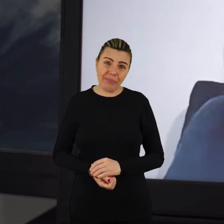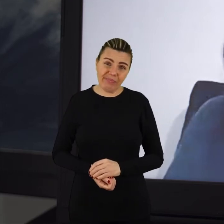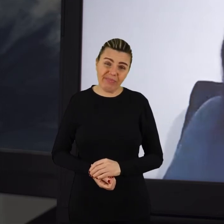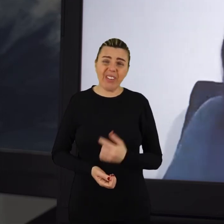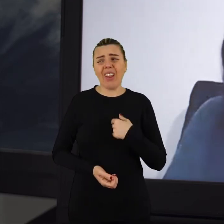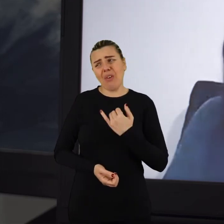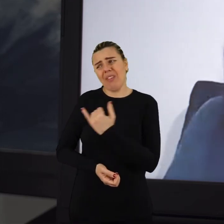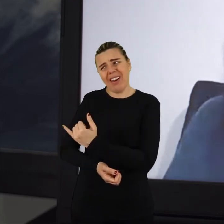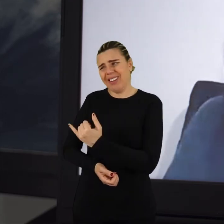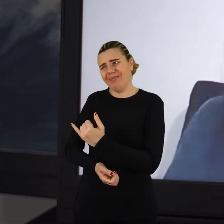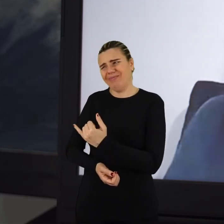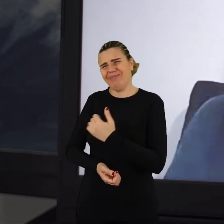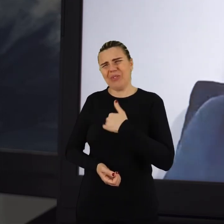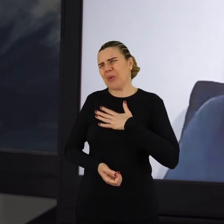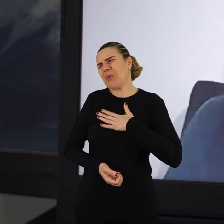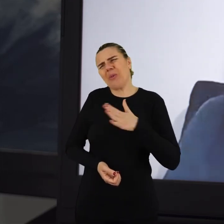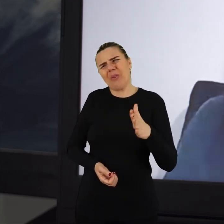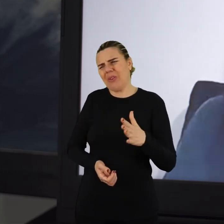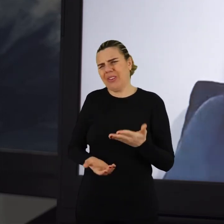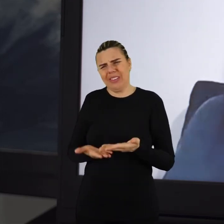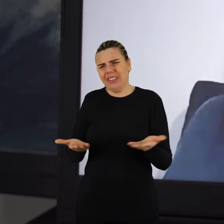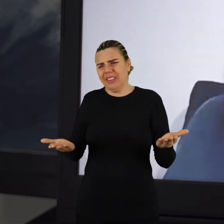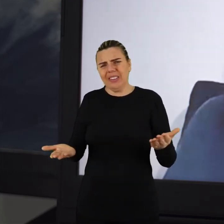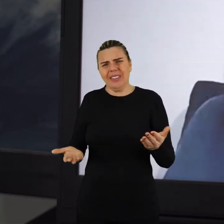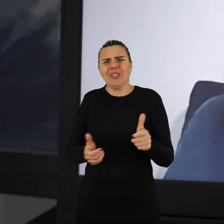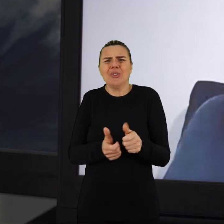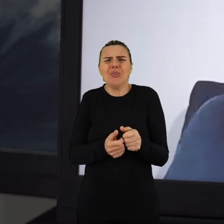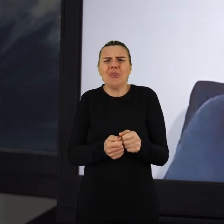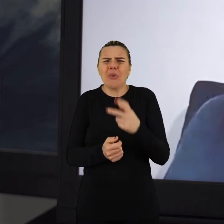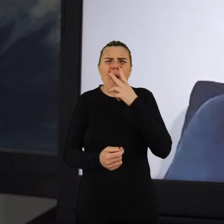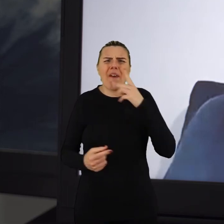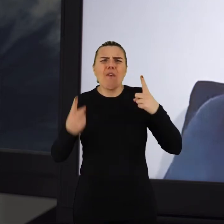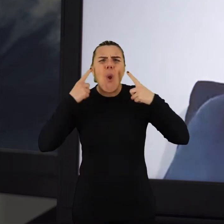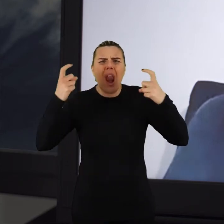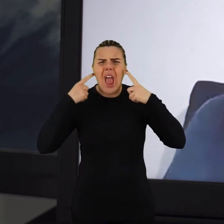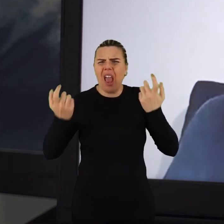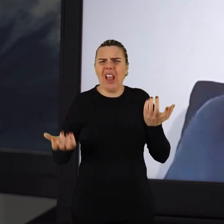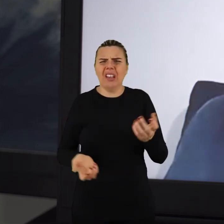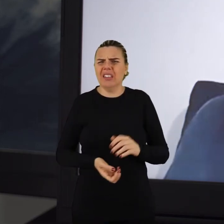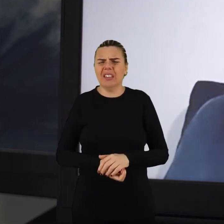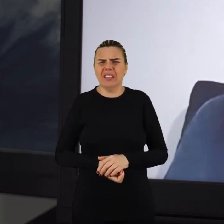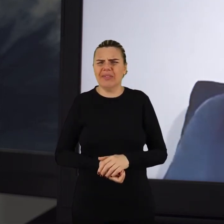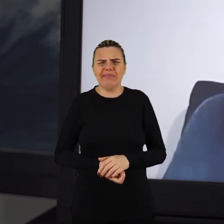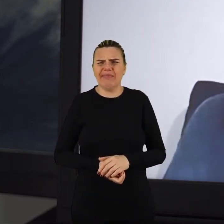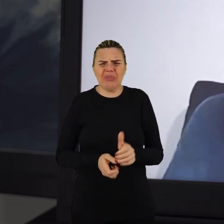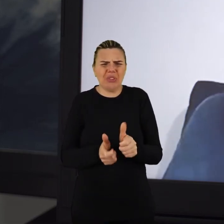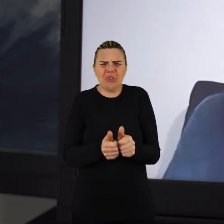Eu disse para ele que eu não estava gostando e que aquele jogo era muito violento. E era um